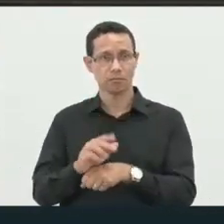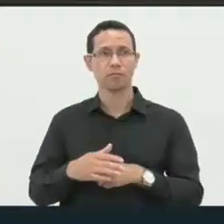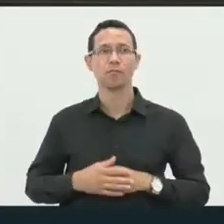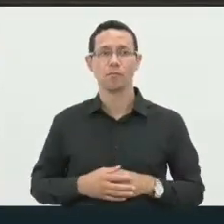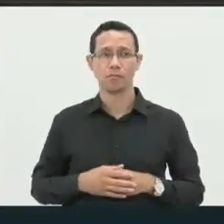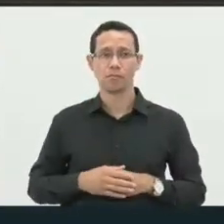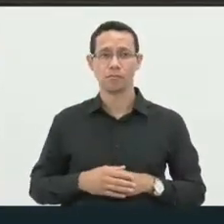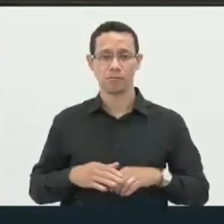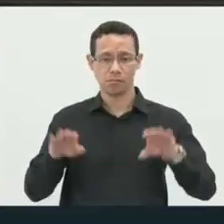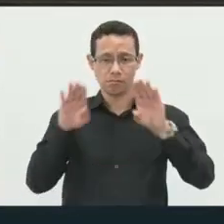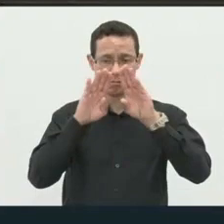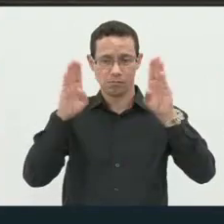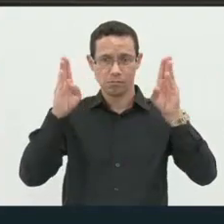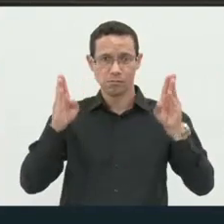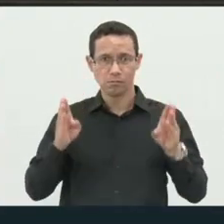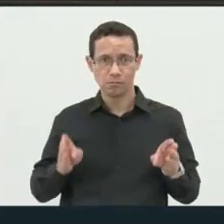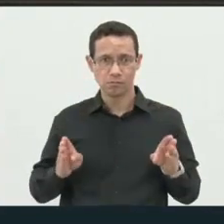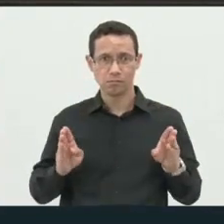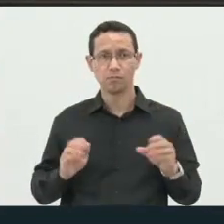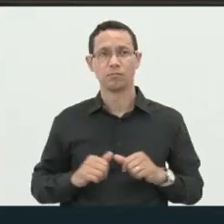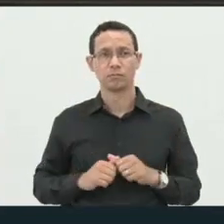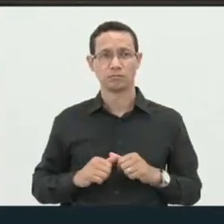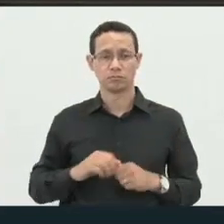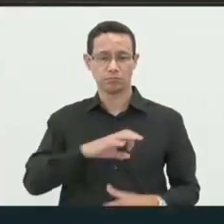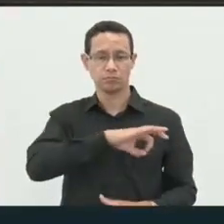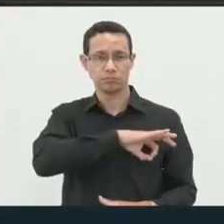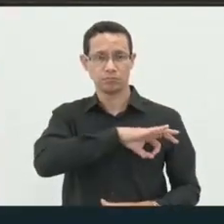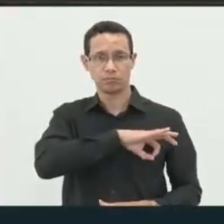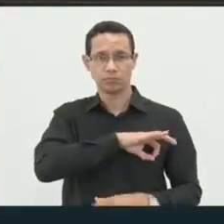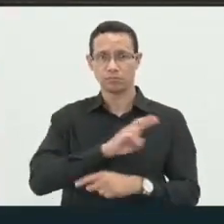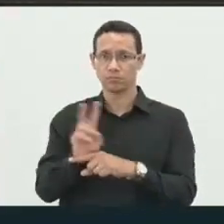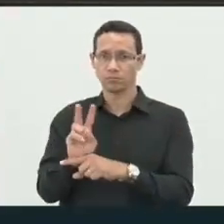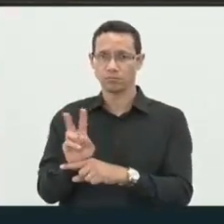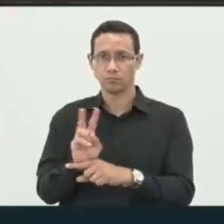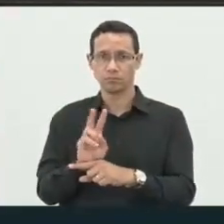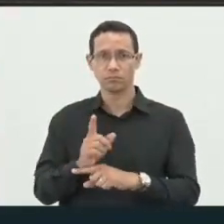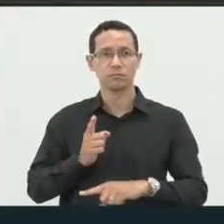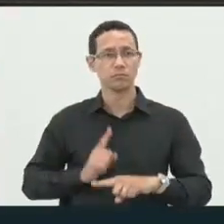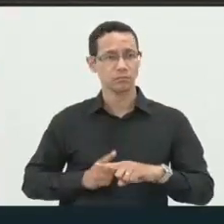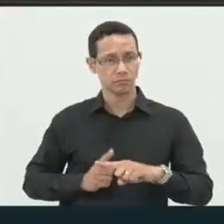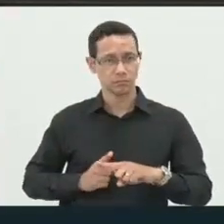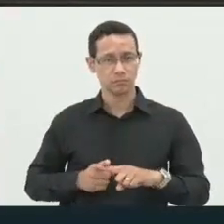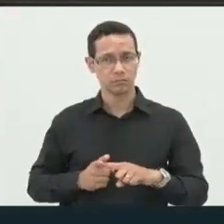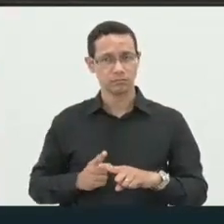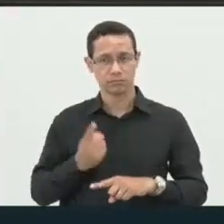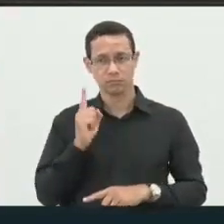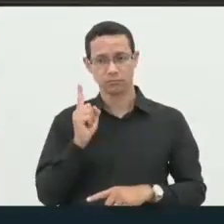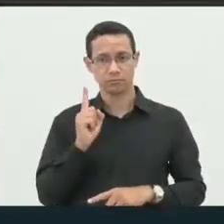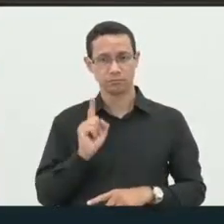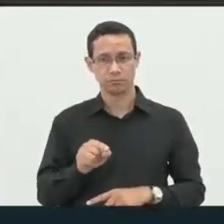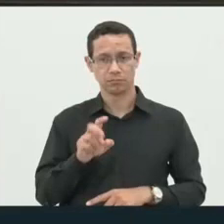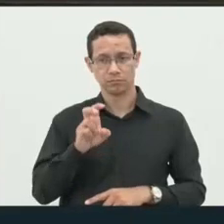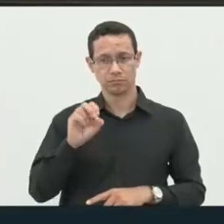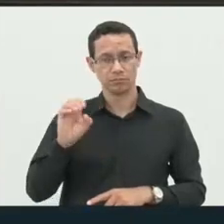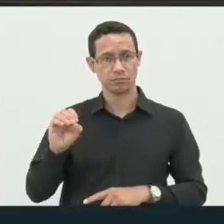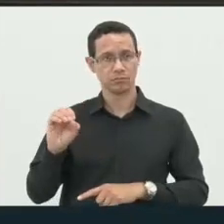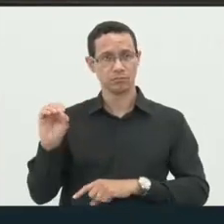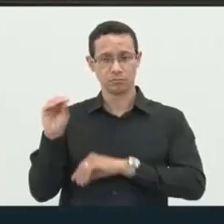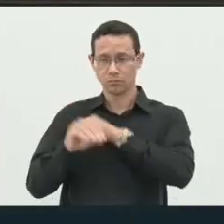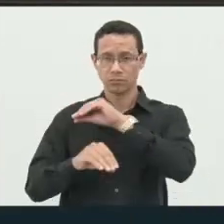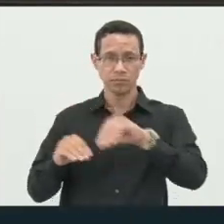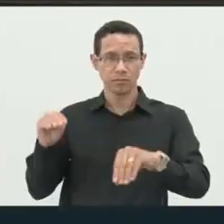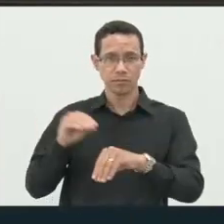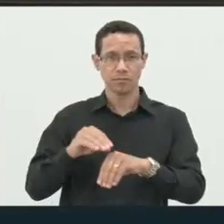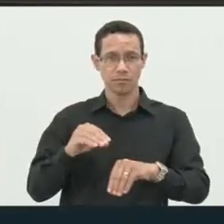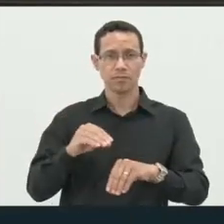Comunitária ali naquela região porque 1.500 pessoas chegando à cidade pessoas estão vindo de fora